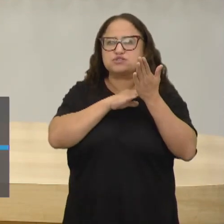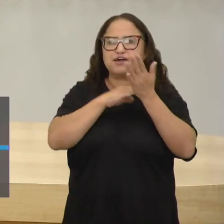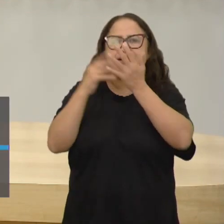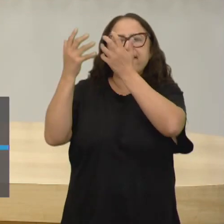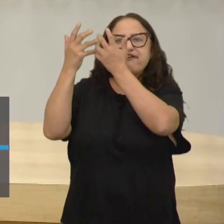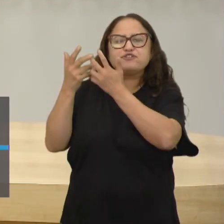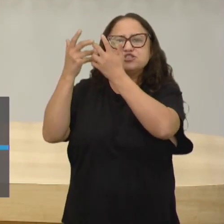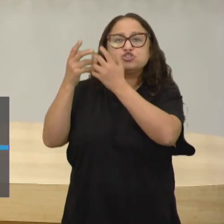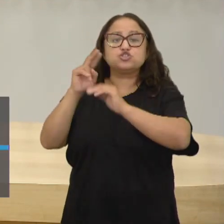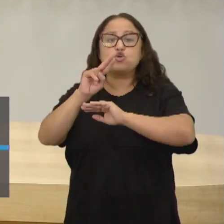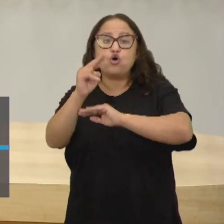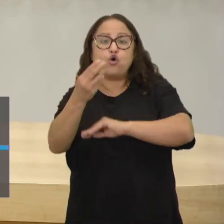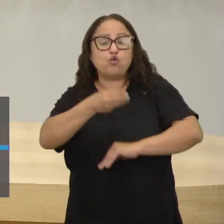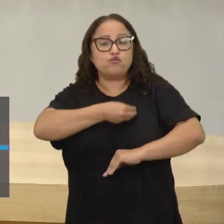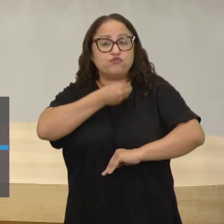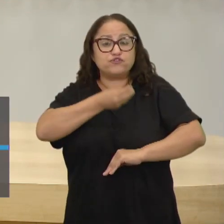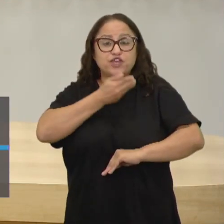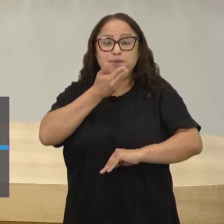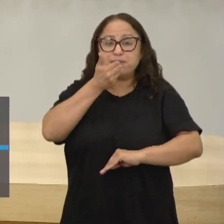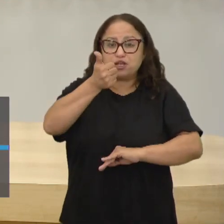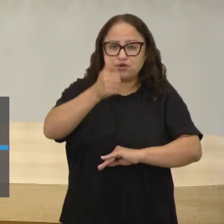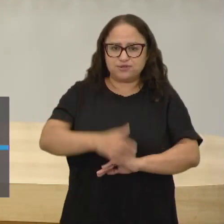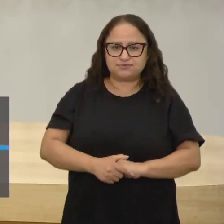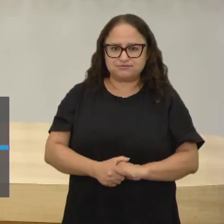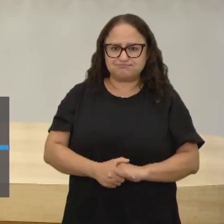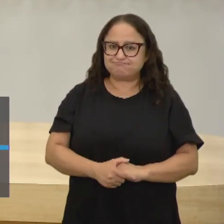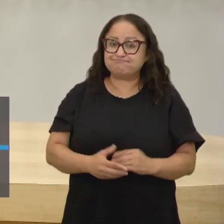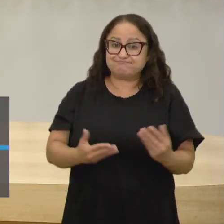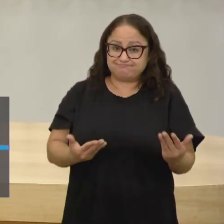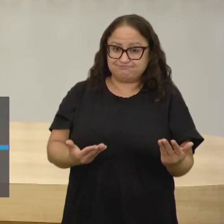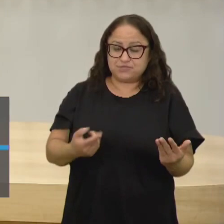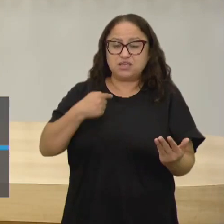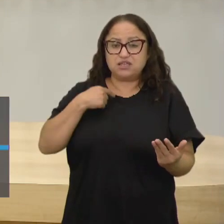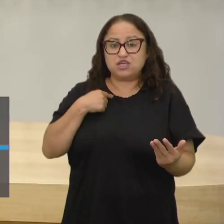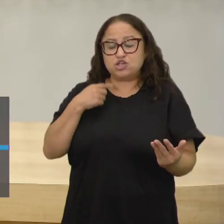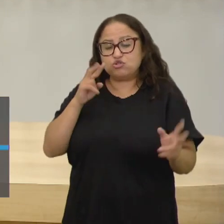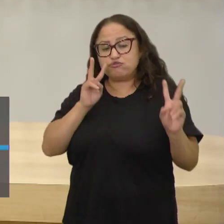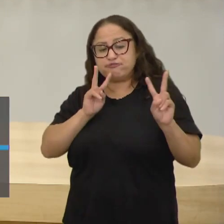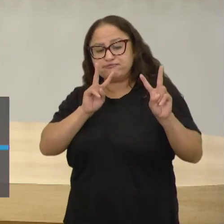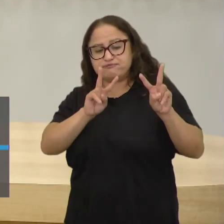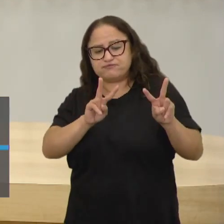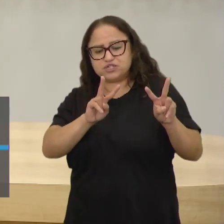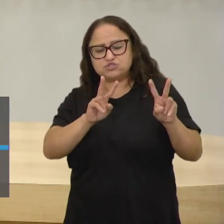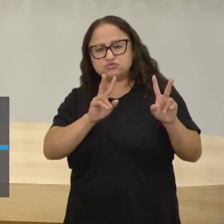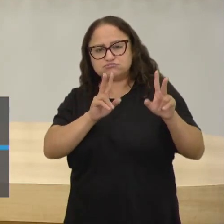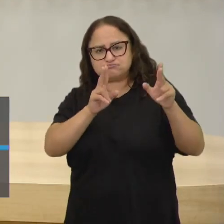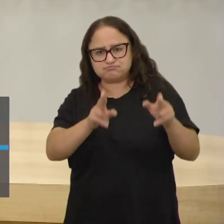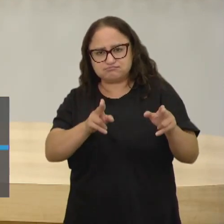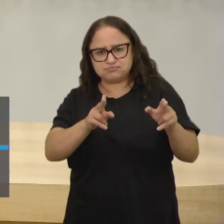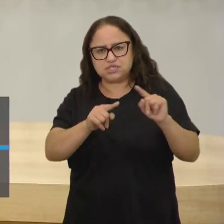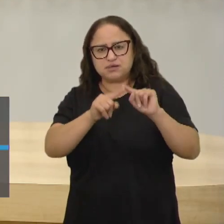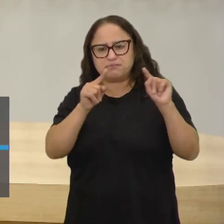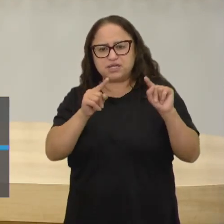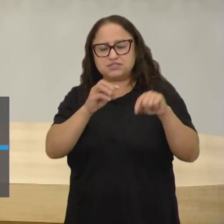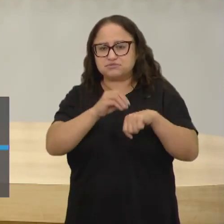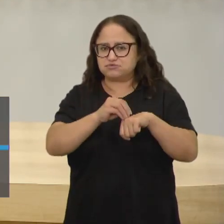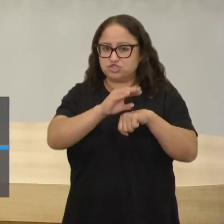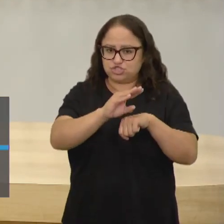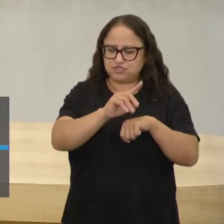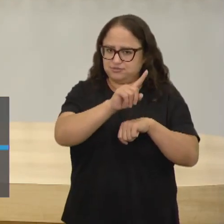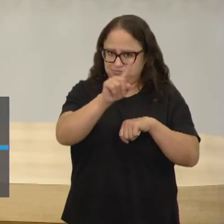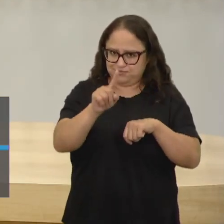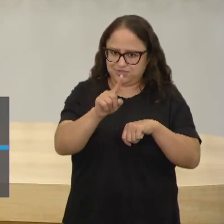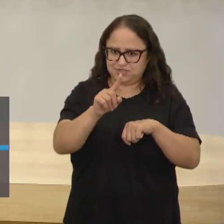a viver? Então, eu enxergo uma primeira semelhança, mas não quero sugestioná-los, tá